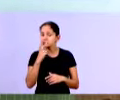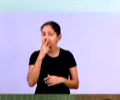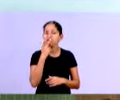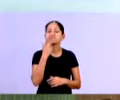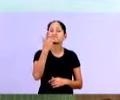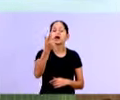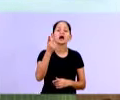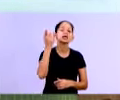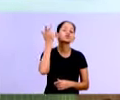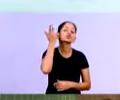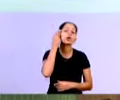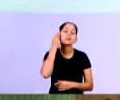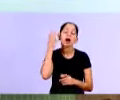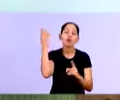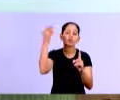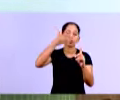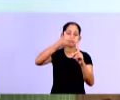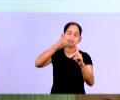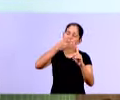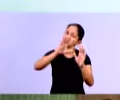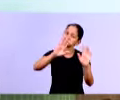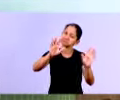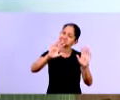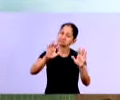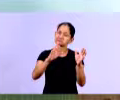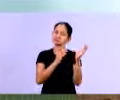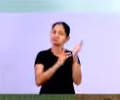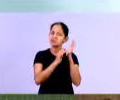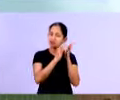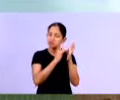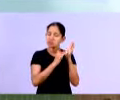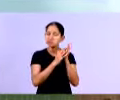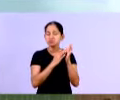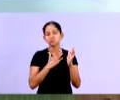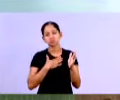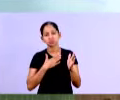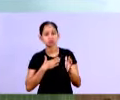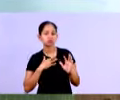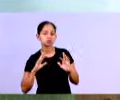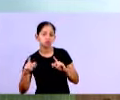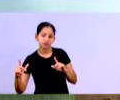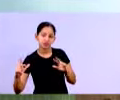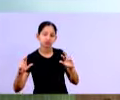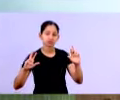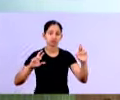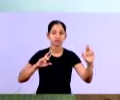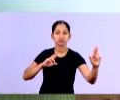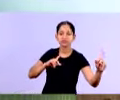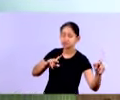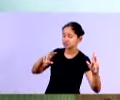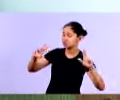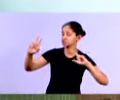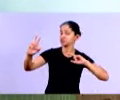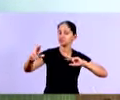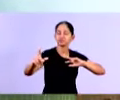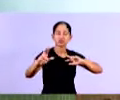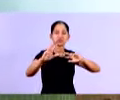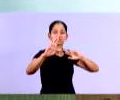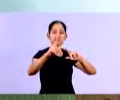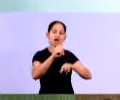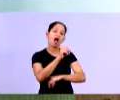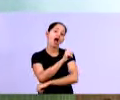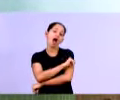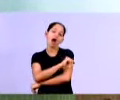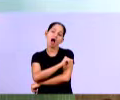o seu resultado está exato. A diferença é porque você usou na calculadora, um colega está com a calculadora do lado científica, o outro está com aquela